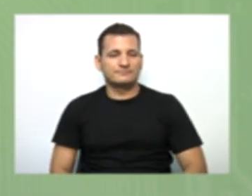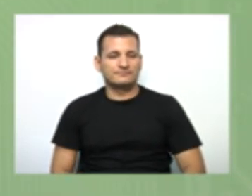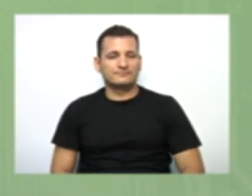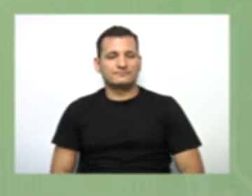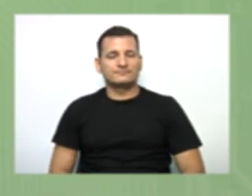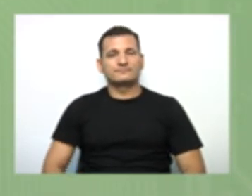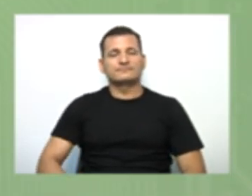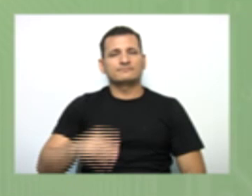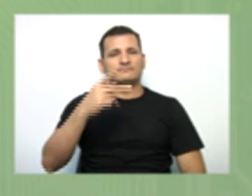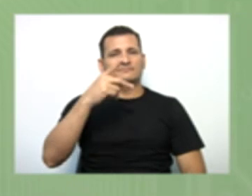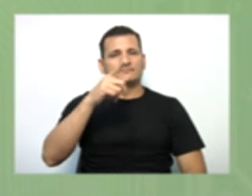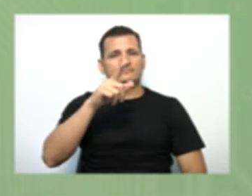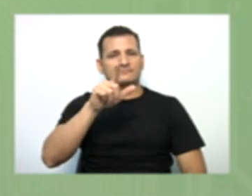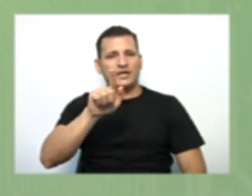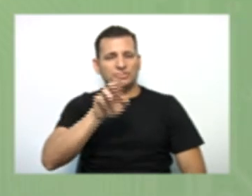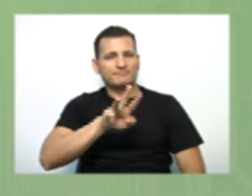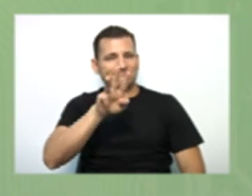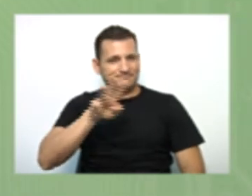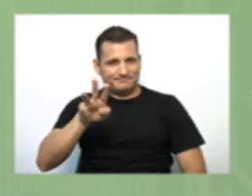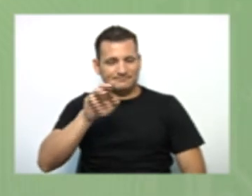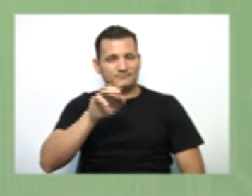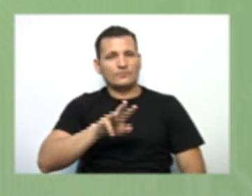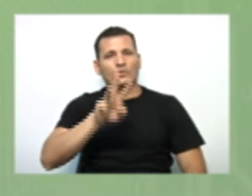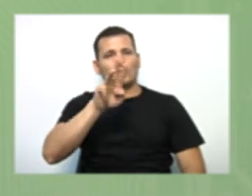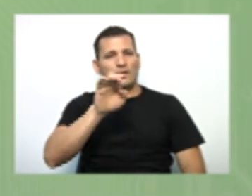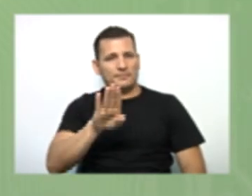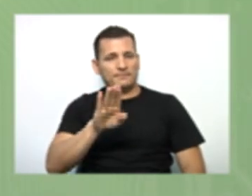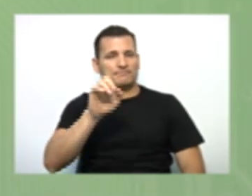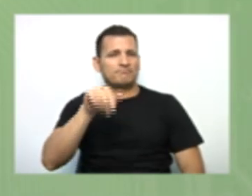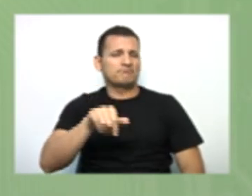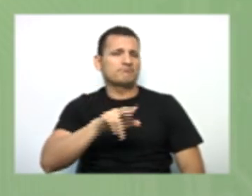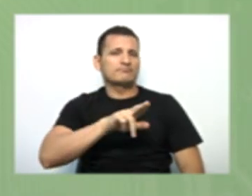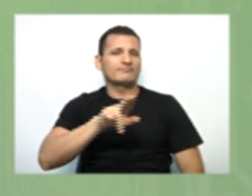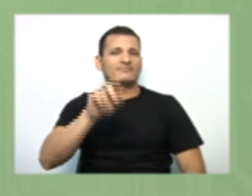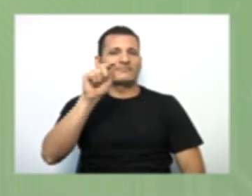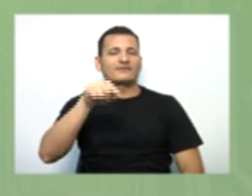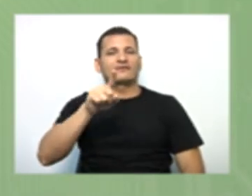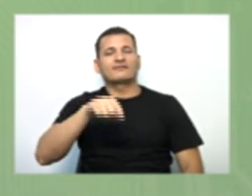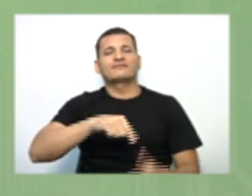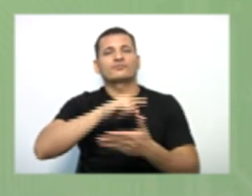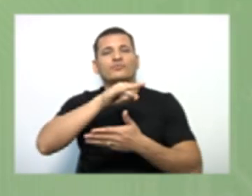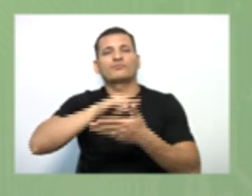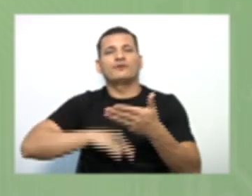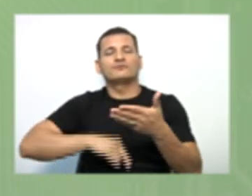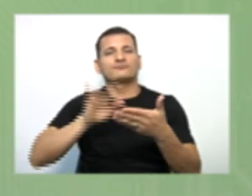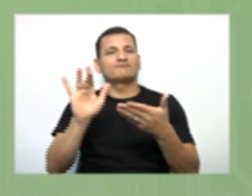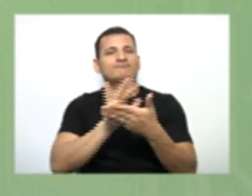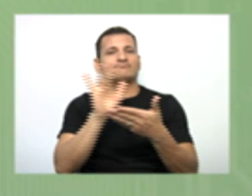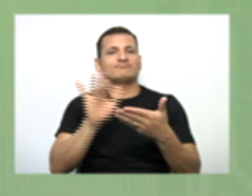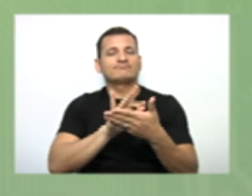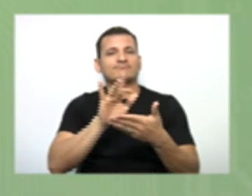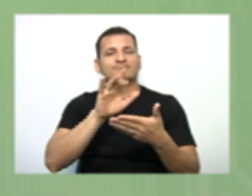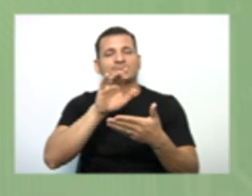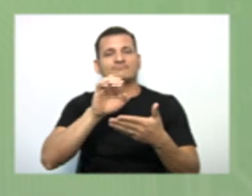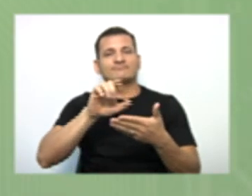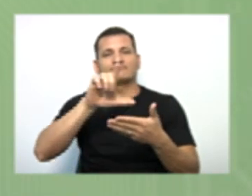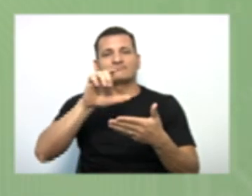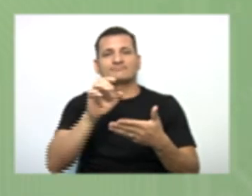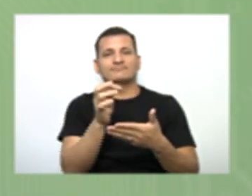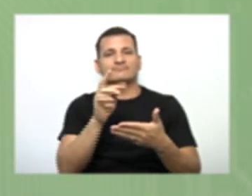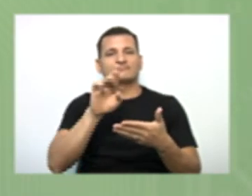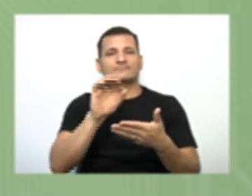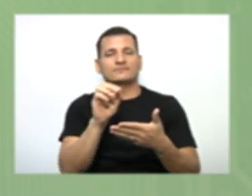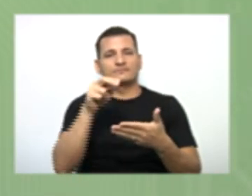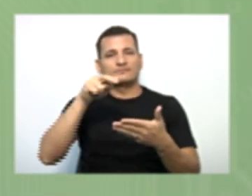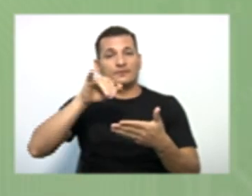Uma página web é o nome que se dá a um documento eletrônico. Então, tudo que está lá